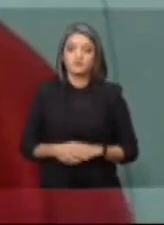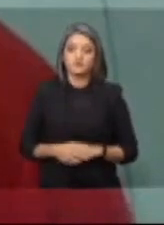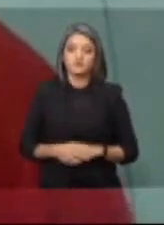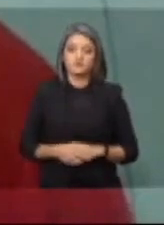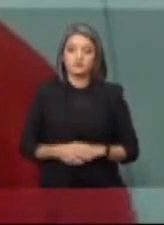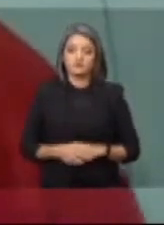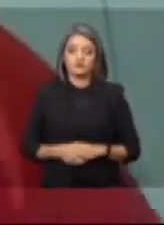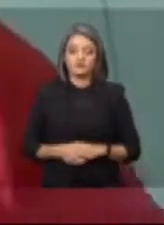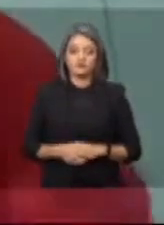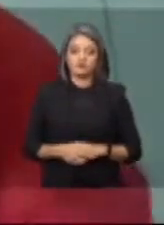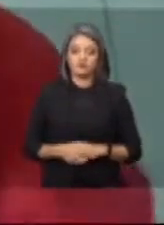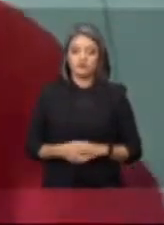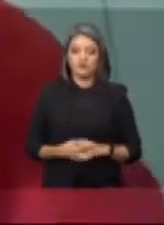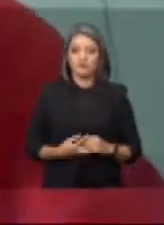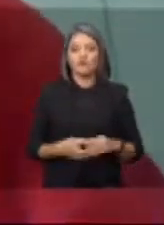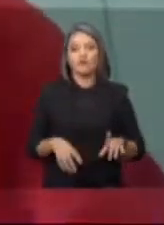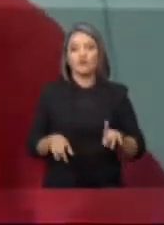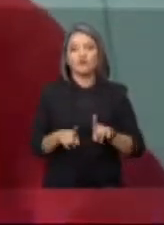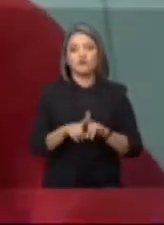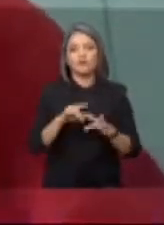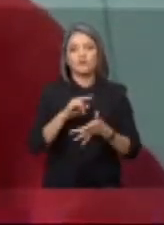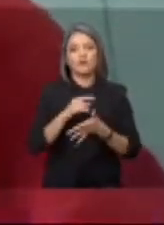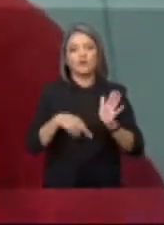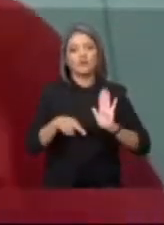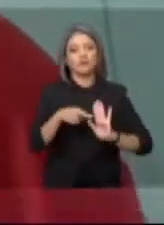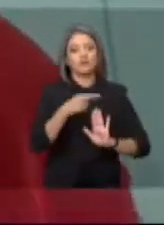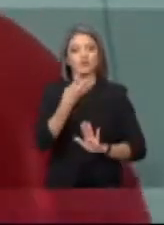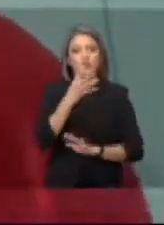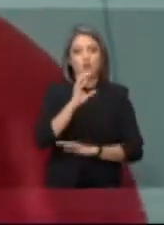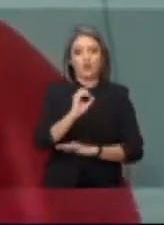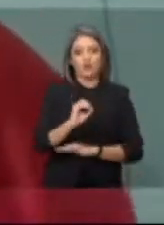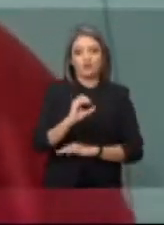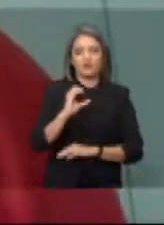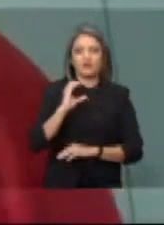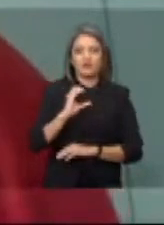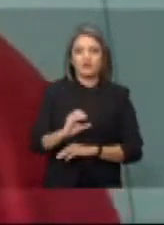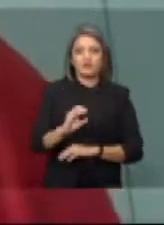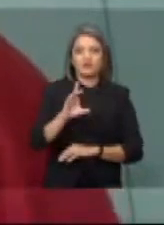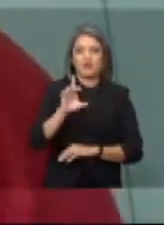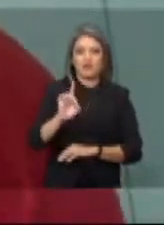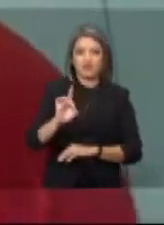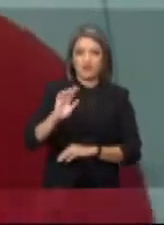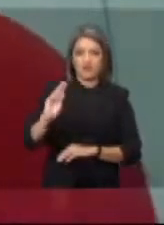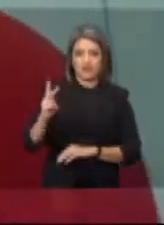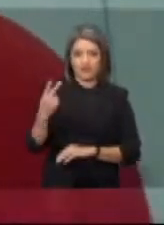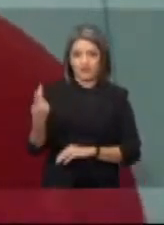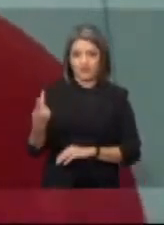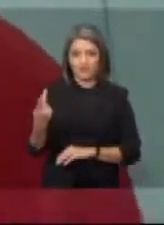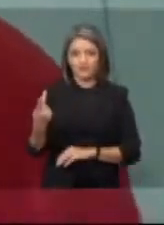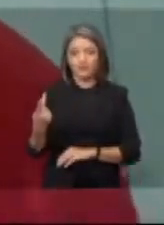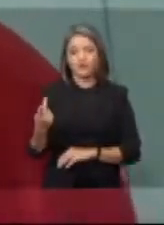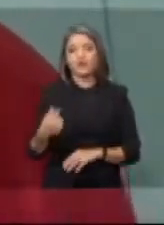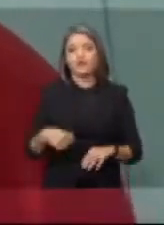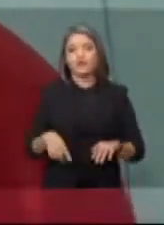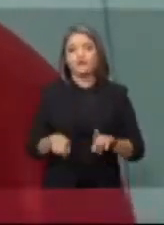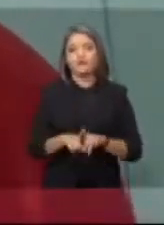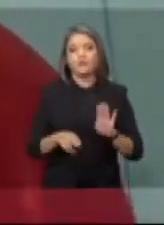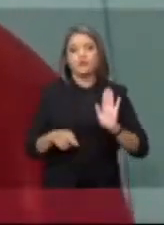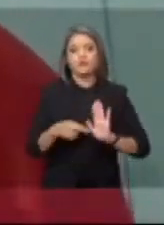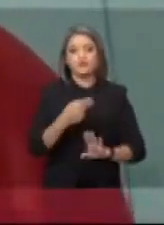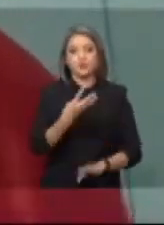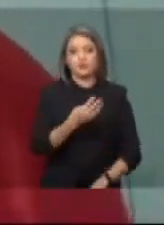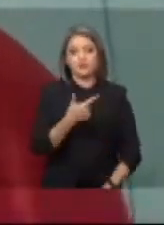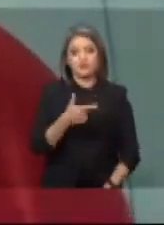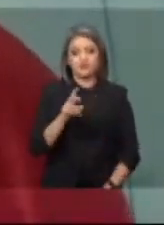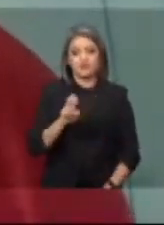Eu quero dizer também que dois documentos, a Resolução 40 do Conselho Nacional de Direitos Humanos e a Resolução 425